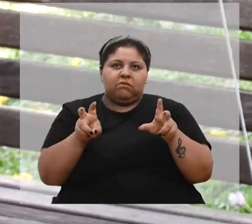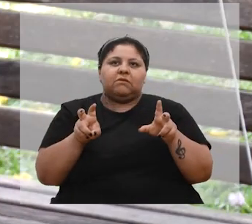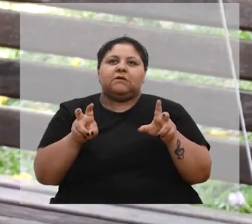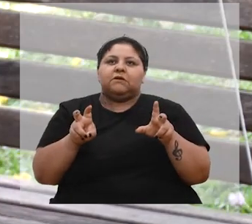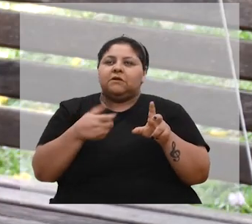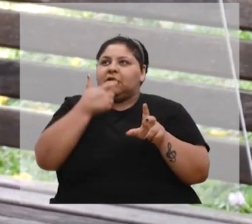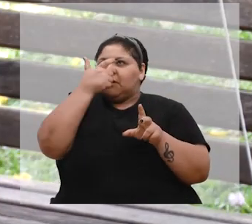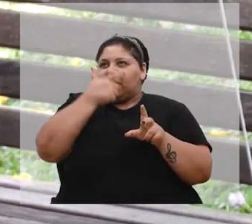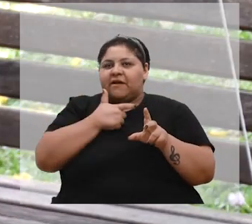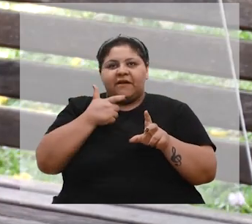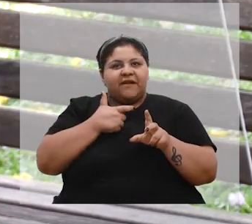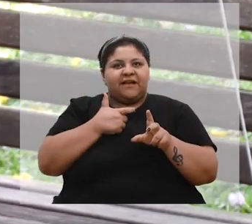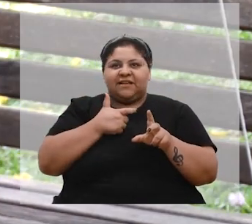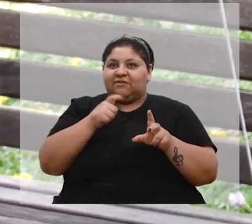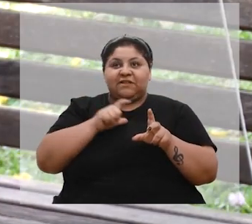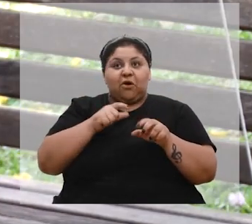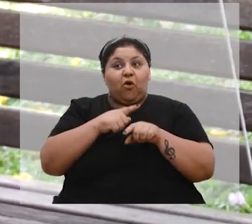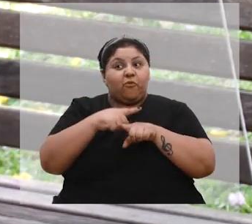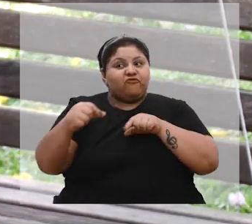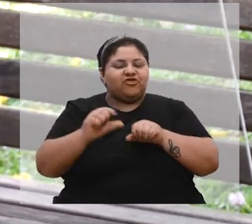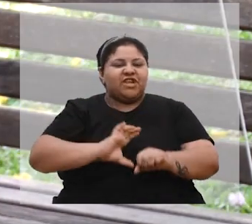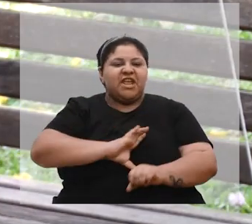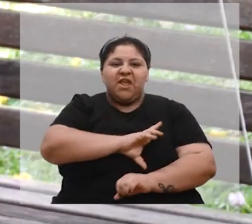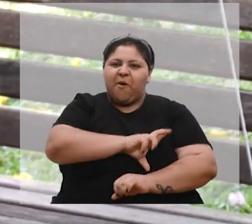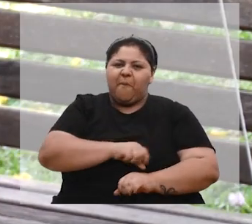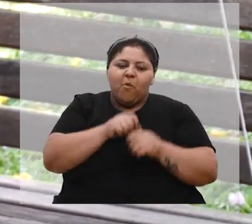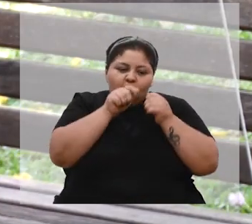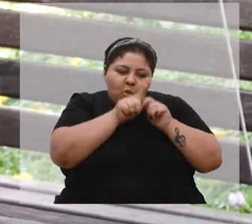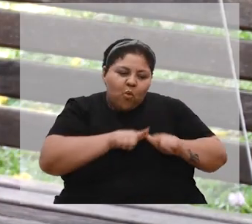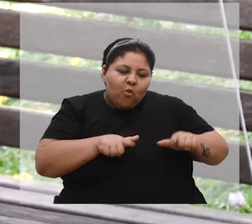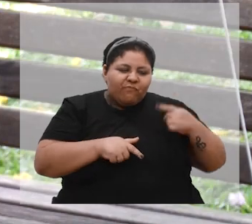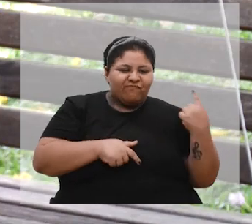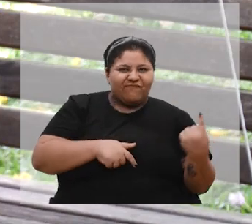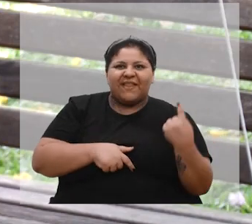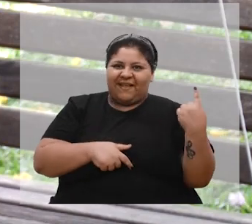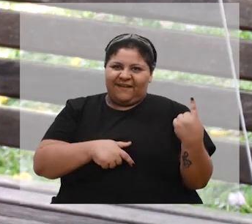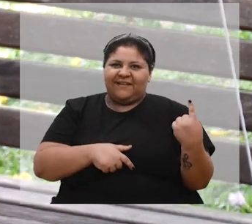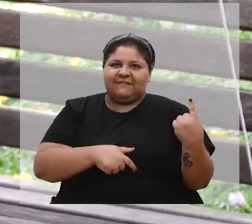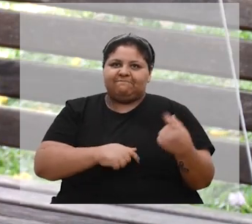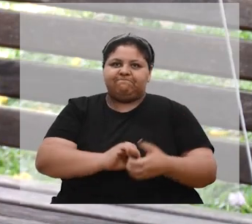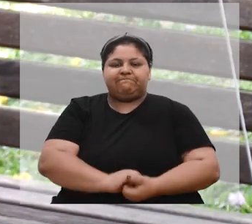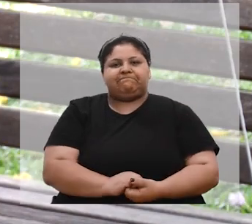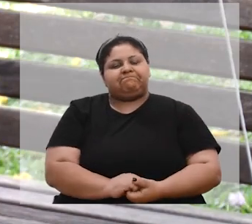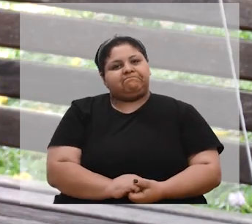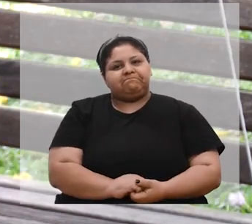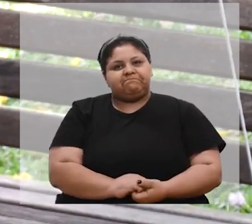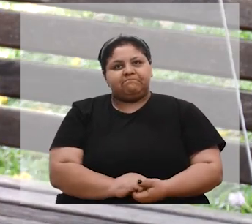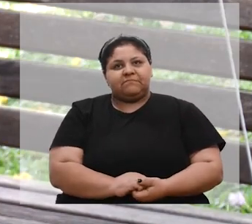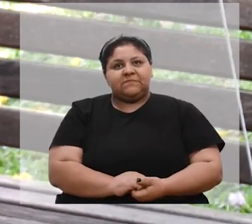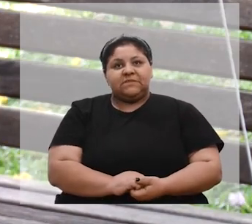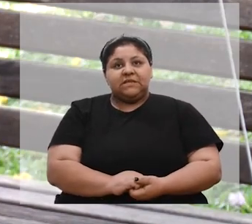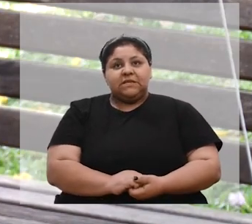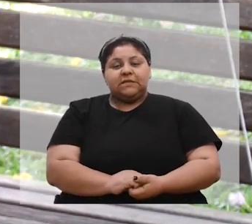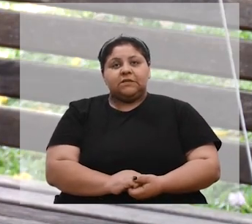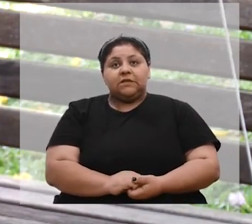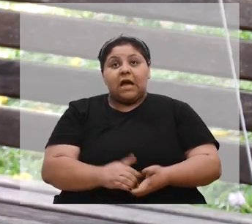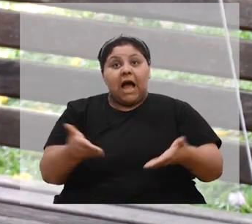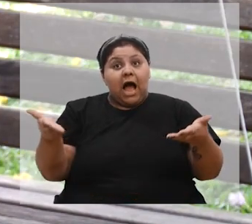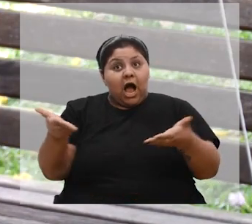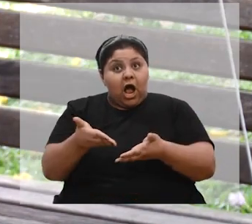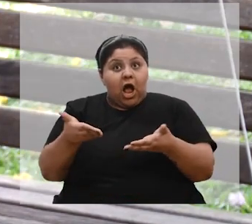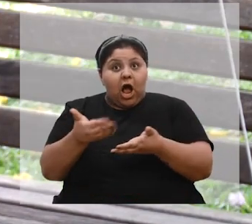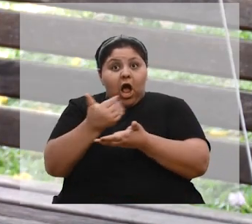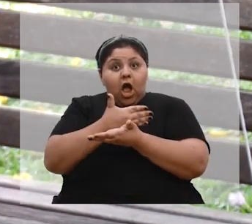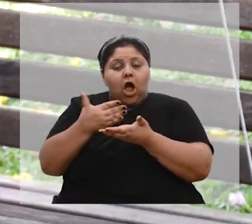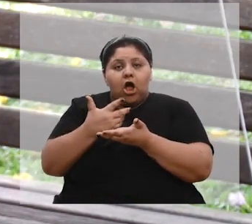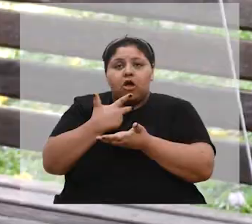sobre um tema também que é, assim, eu acho que não tem como fugir dele, que é o amor, que é o vazio, que é a solidão. E, Ana,